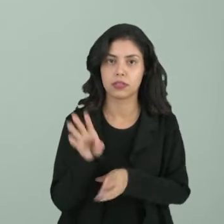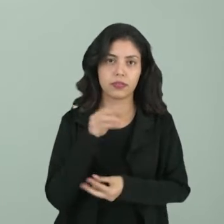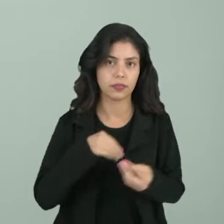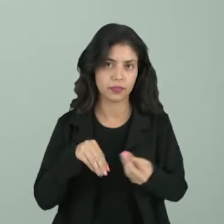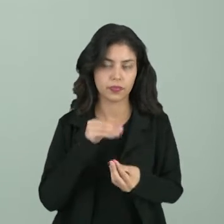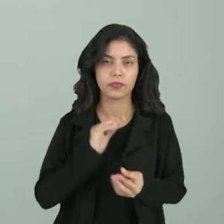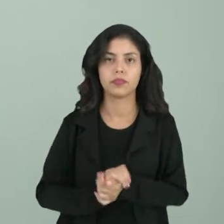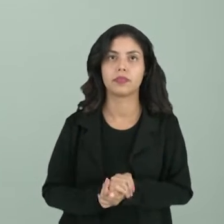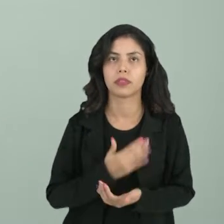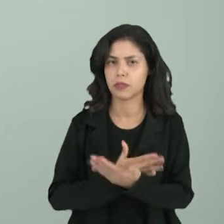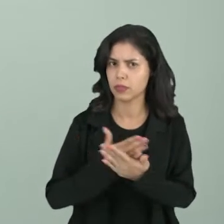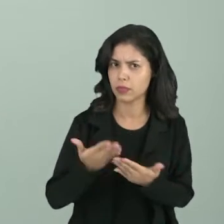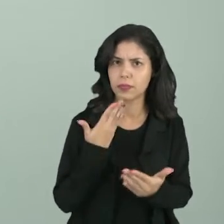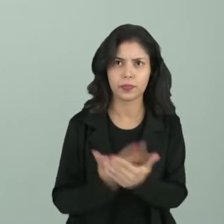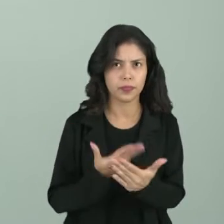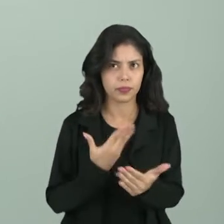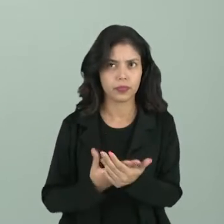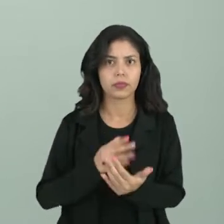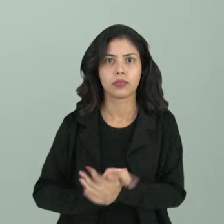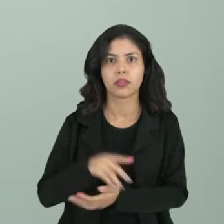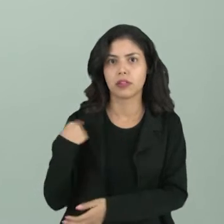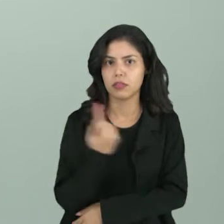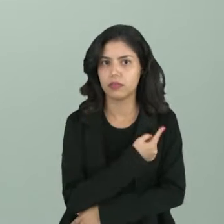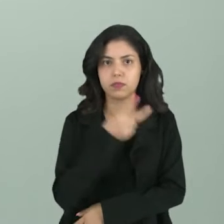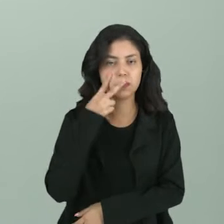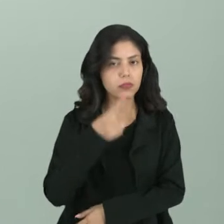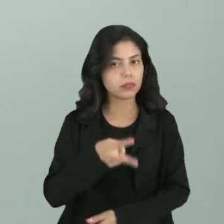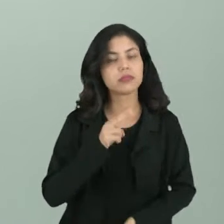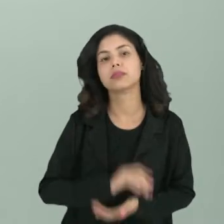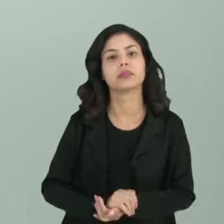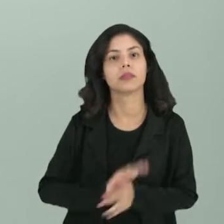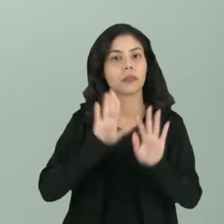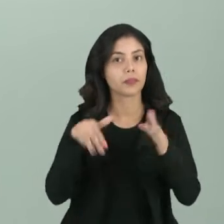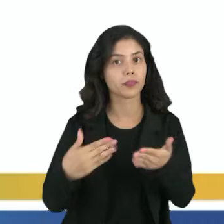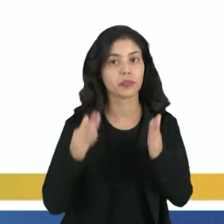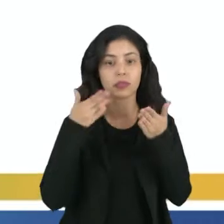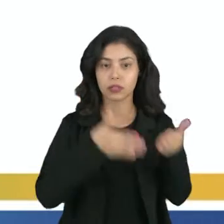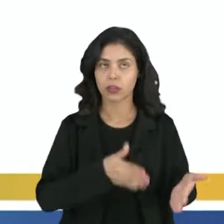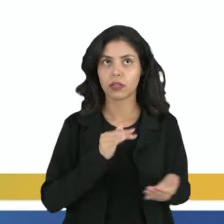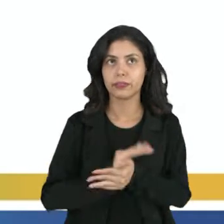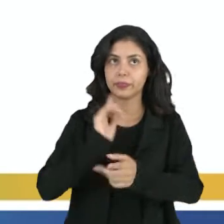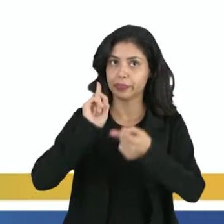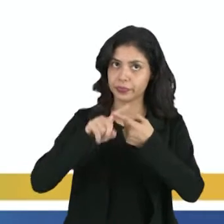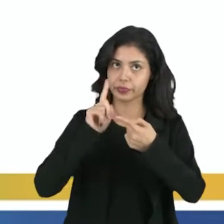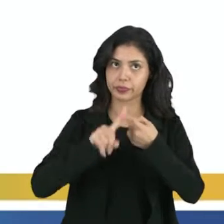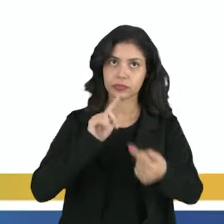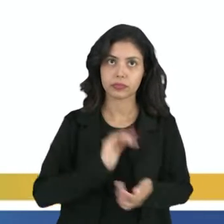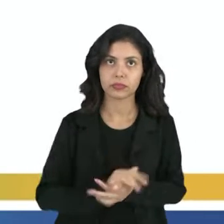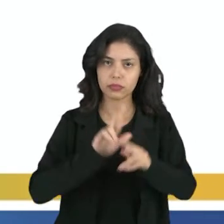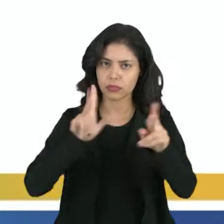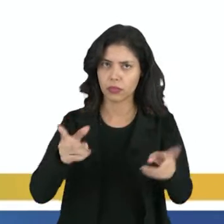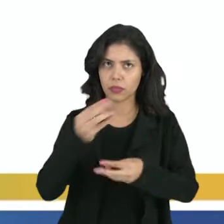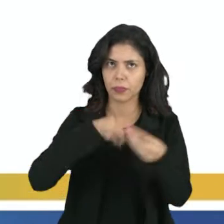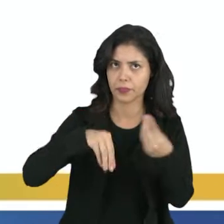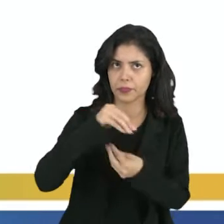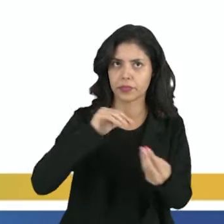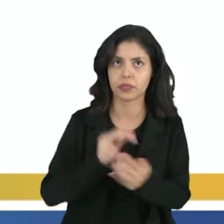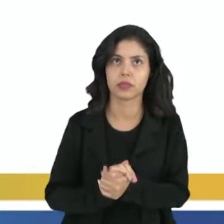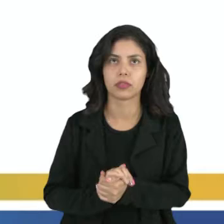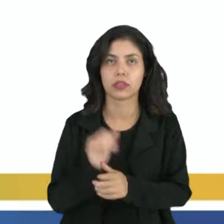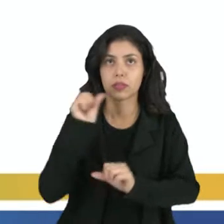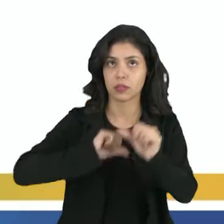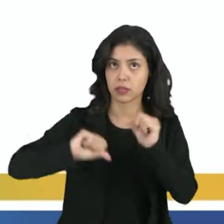reversíveis. E para dar início à nossa aula, a gente vai ver os nossos objetivos, ok? Primeiro objetivo, nós vamos diferenciar